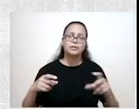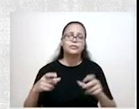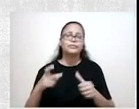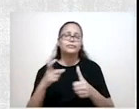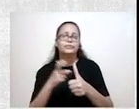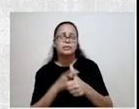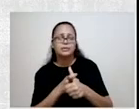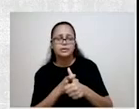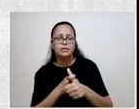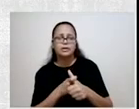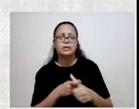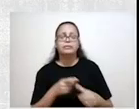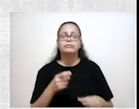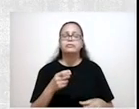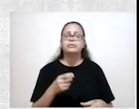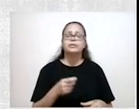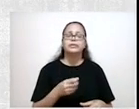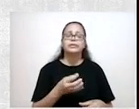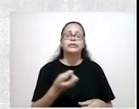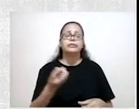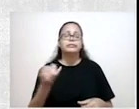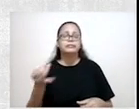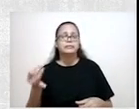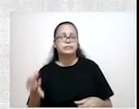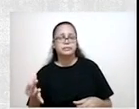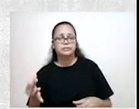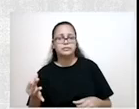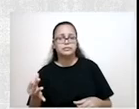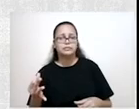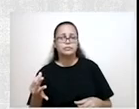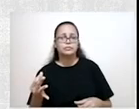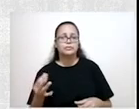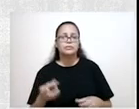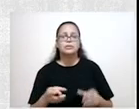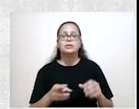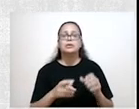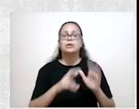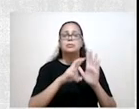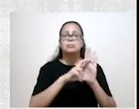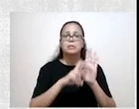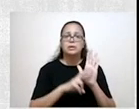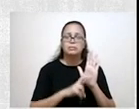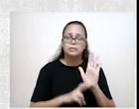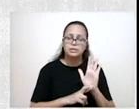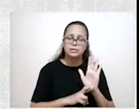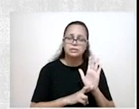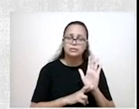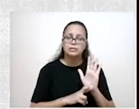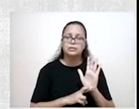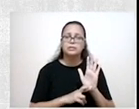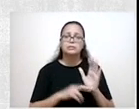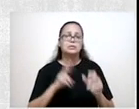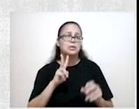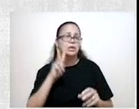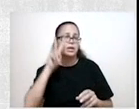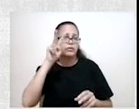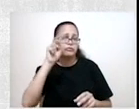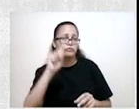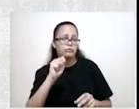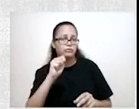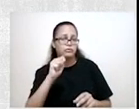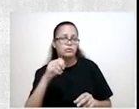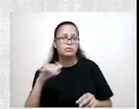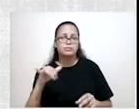referência a esses representantes da força da RAF, da Força Aérea Britânica.